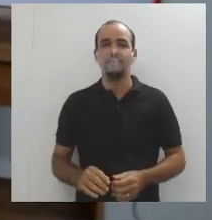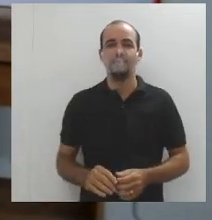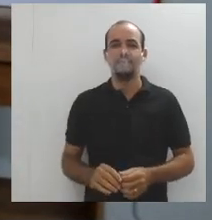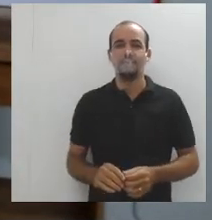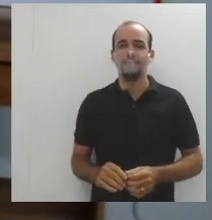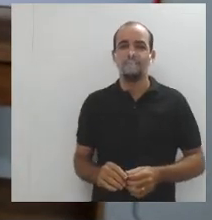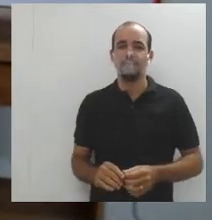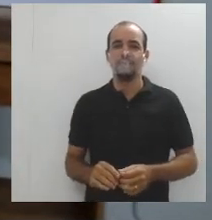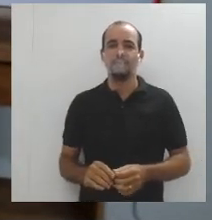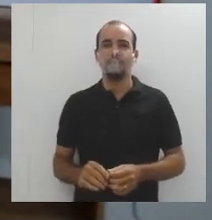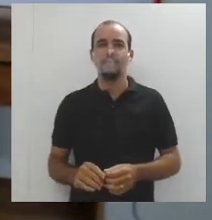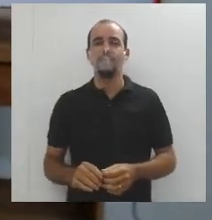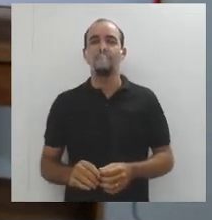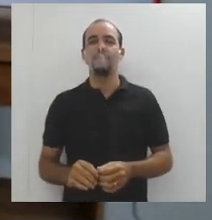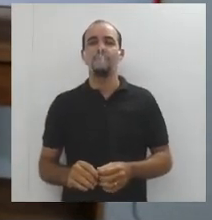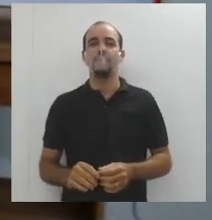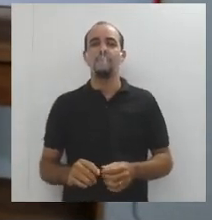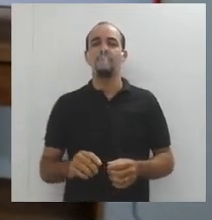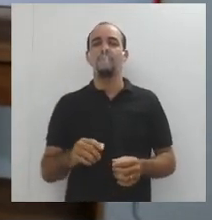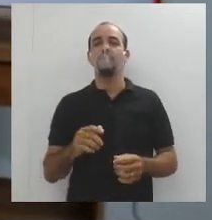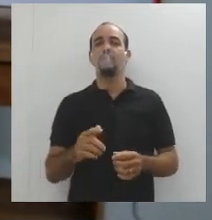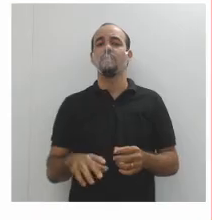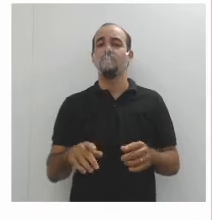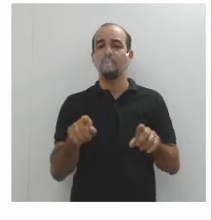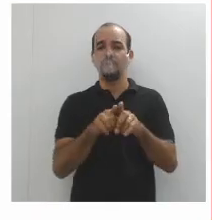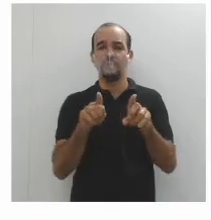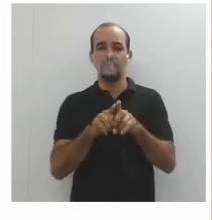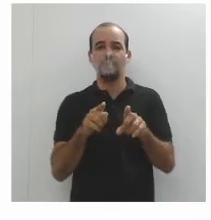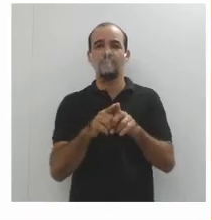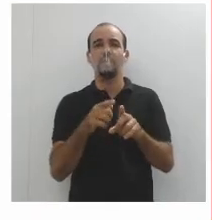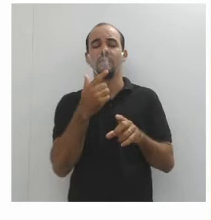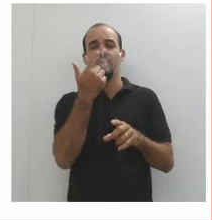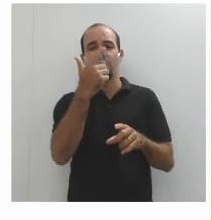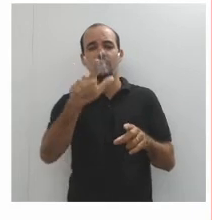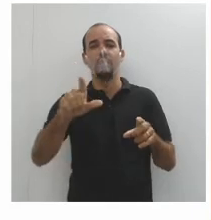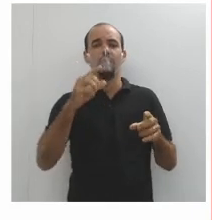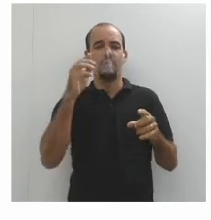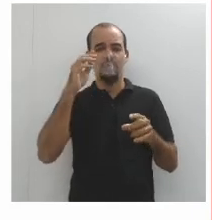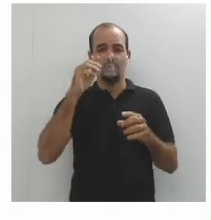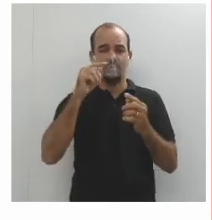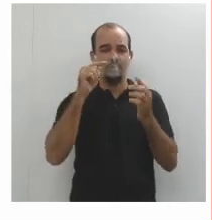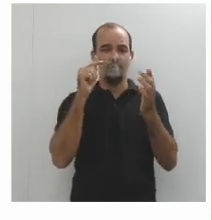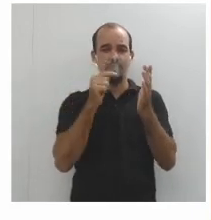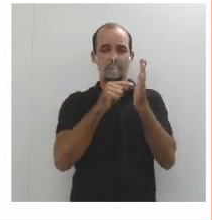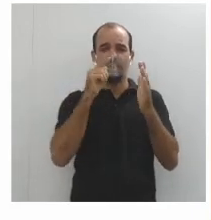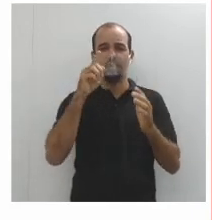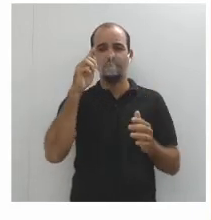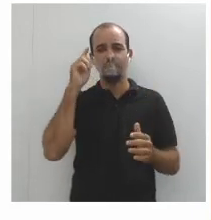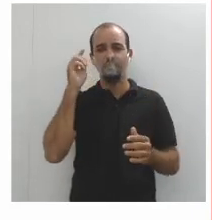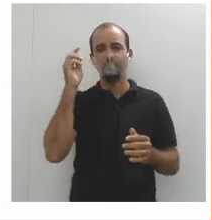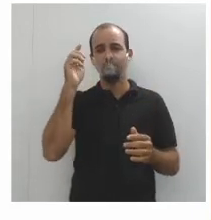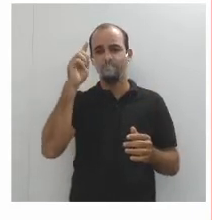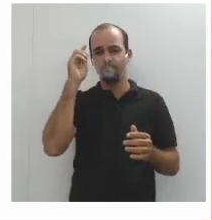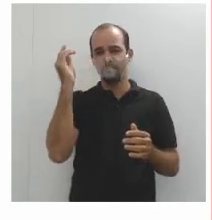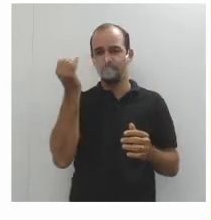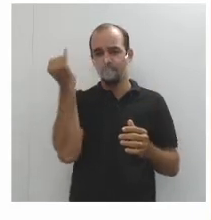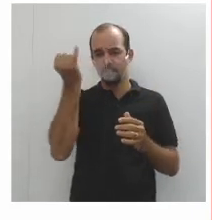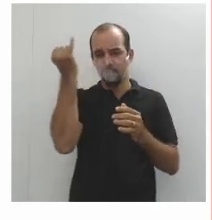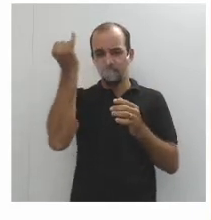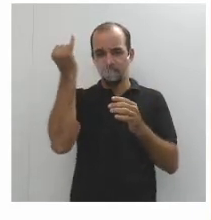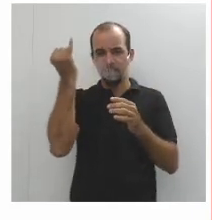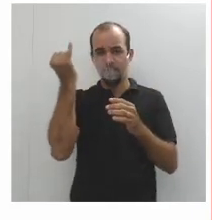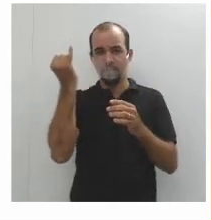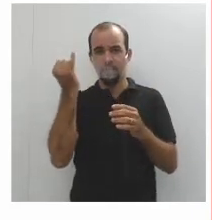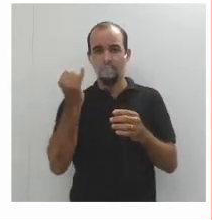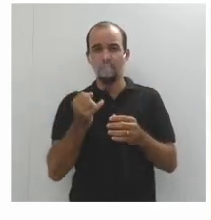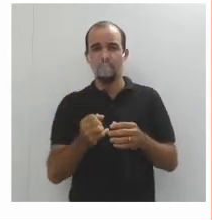Outra definição importante, vai aí no slide. Quanto ao número de fases que eu tenho,